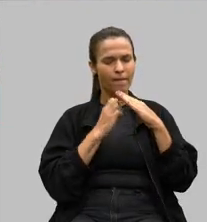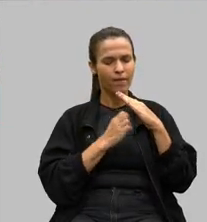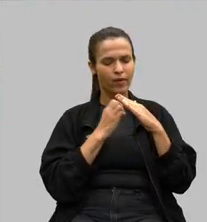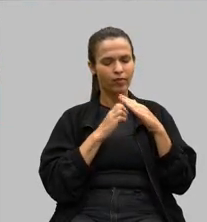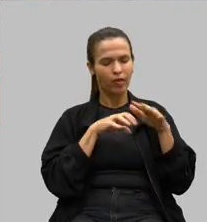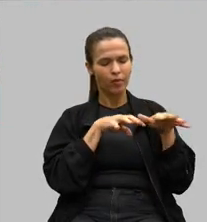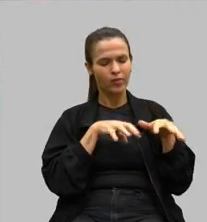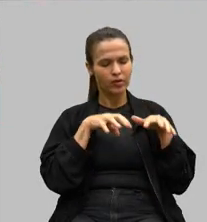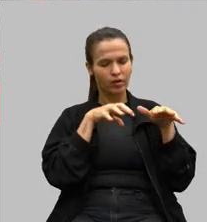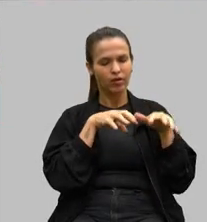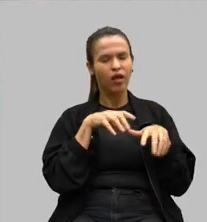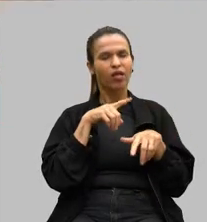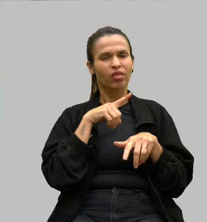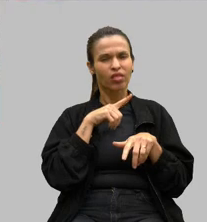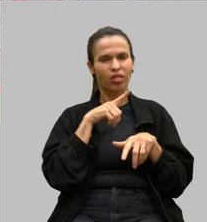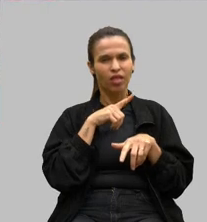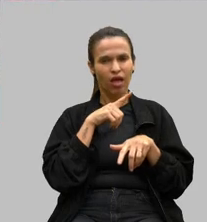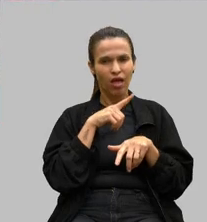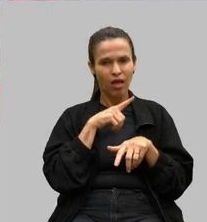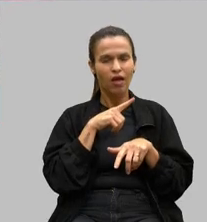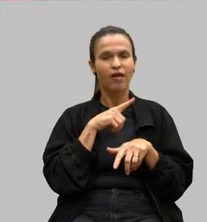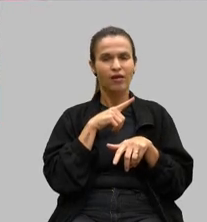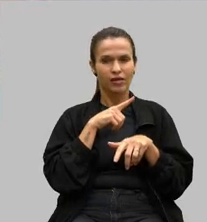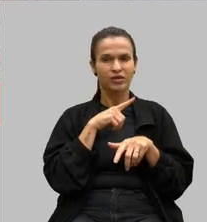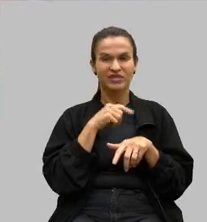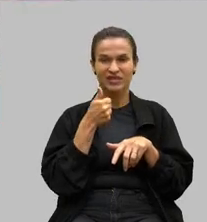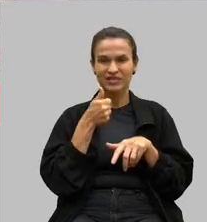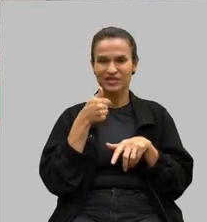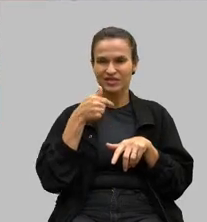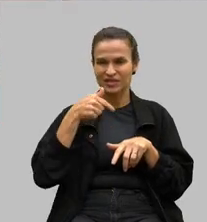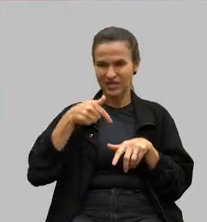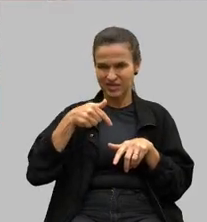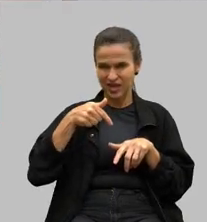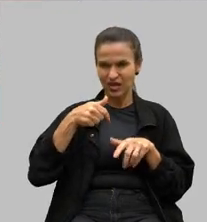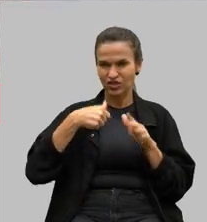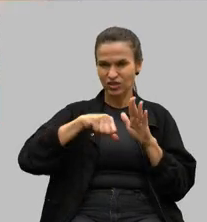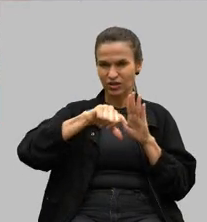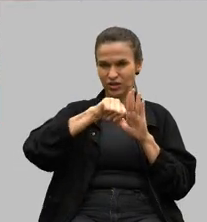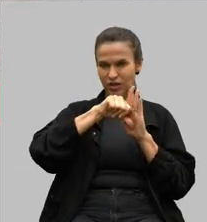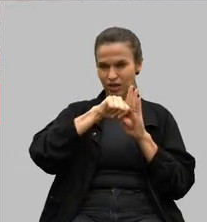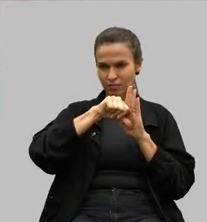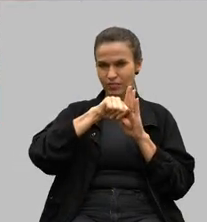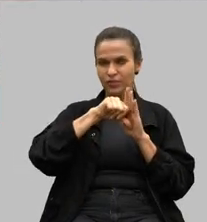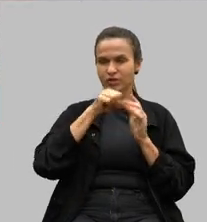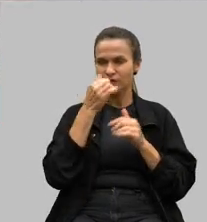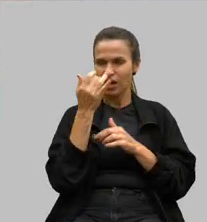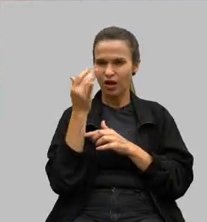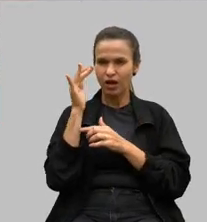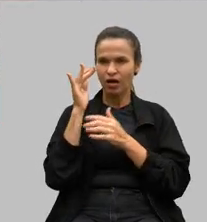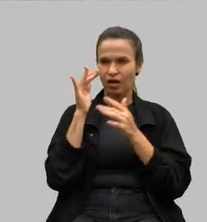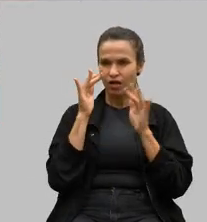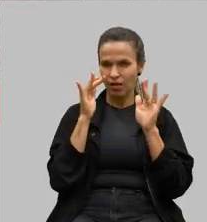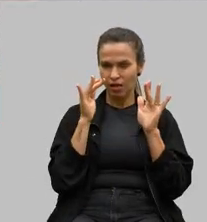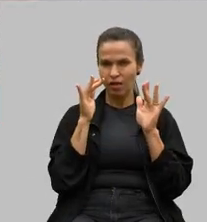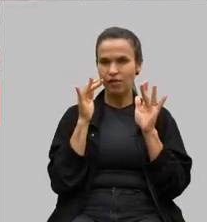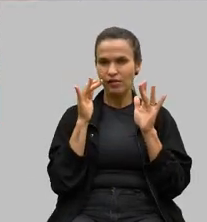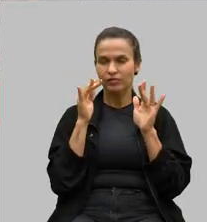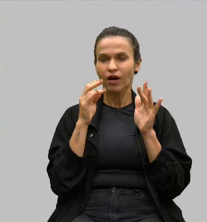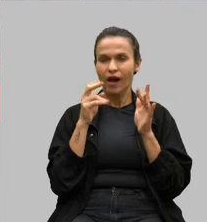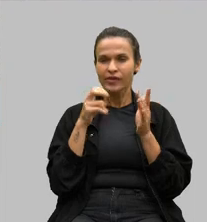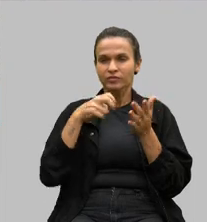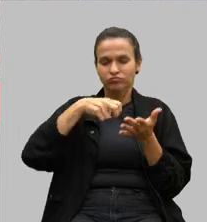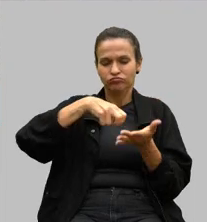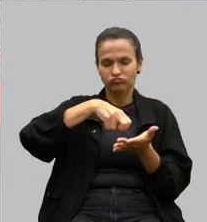costas 17 autuações de crimes ambientais é ré na justiça